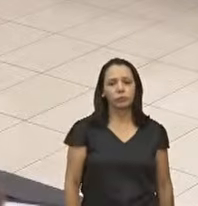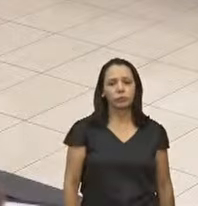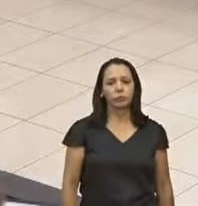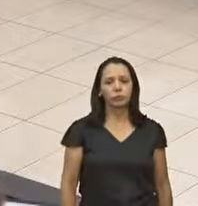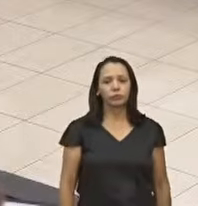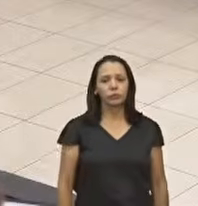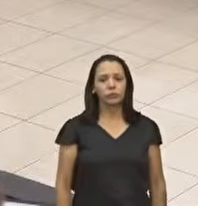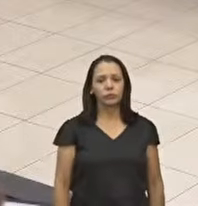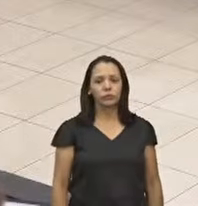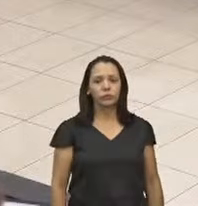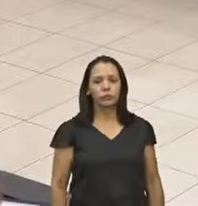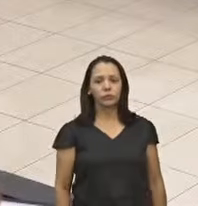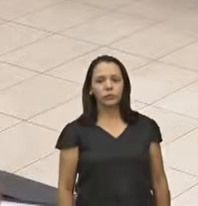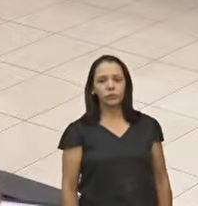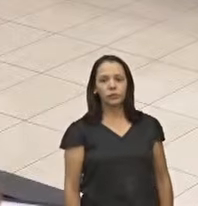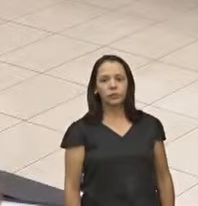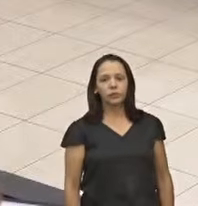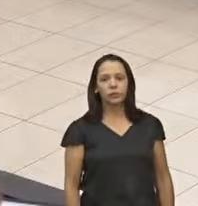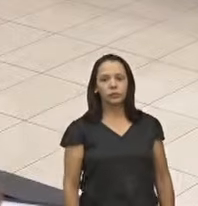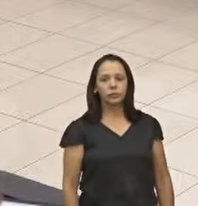aí.